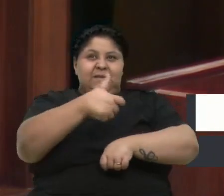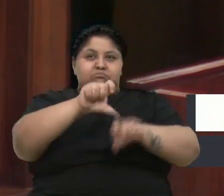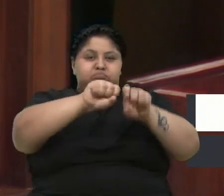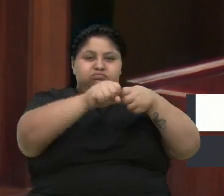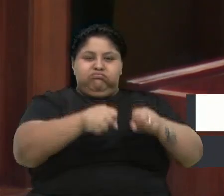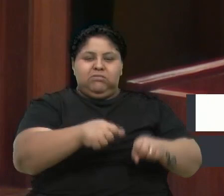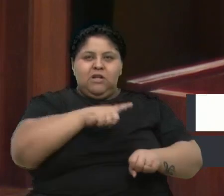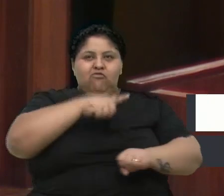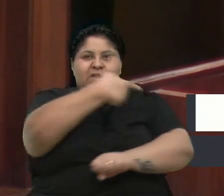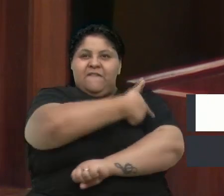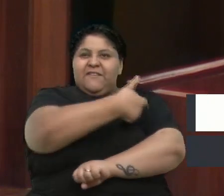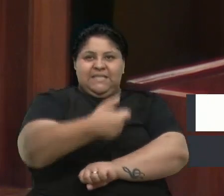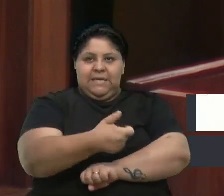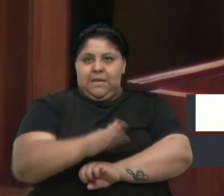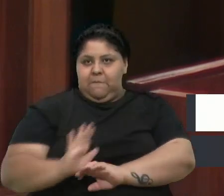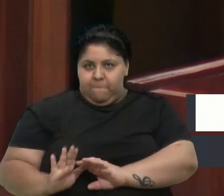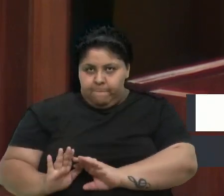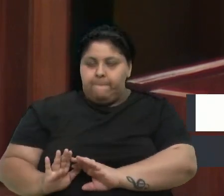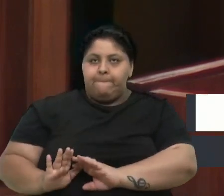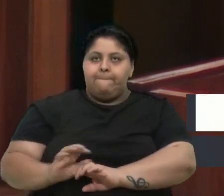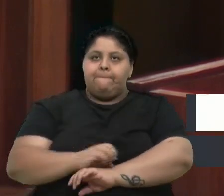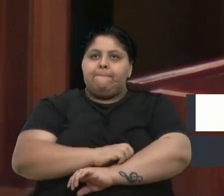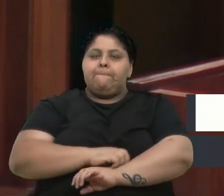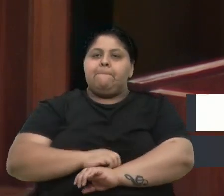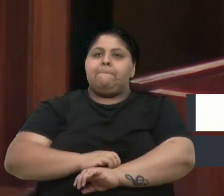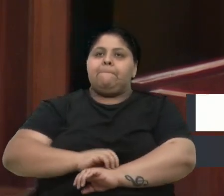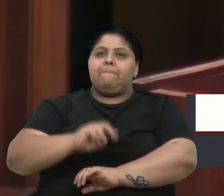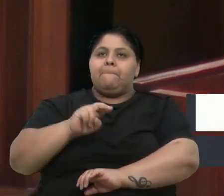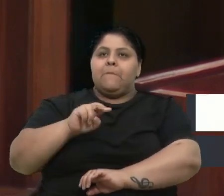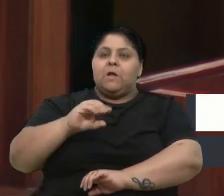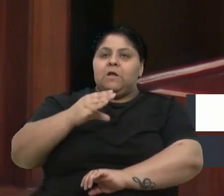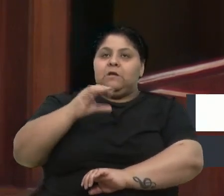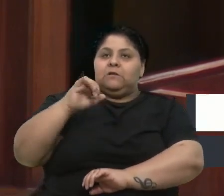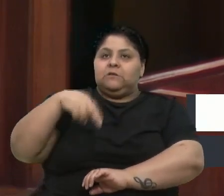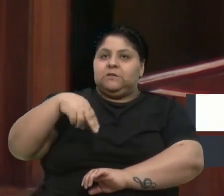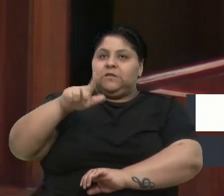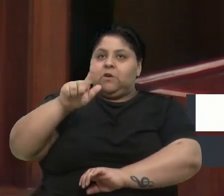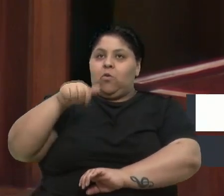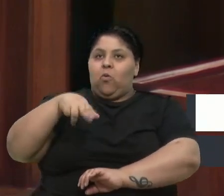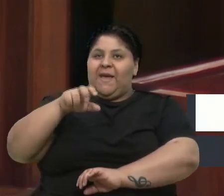na UBS do Tijuca. E na UBS do Cinquentenário, há um ano,